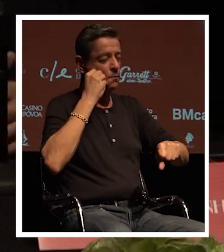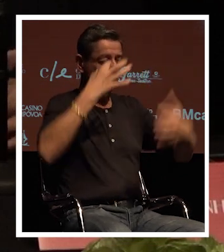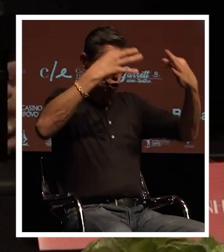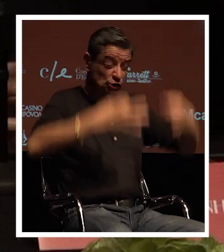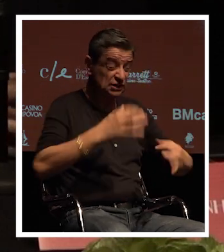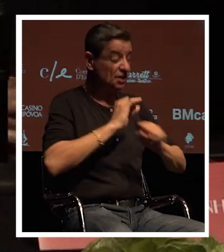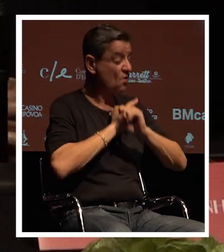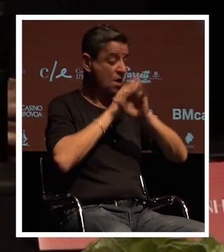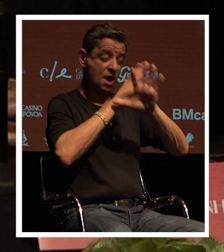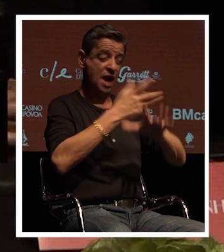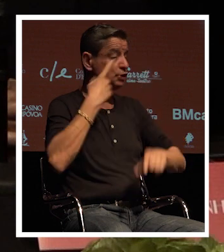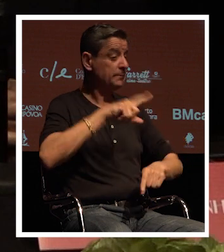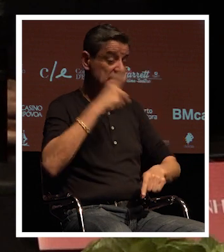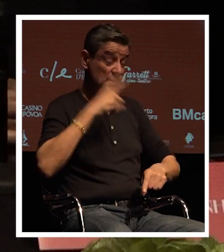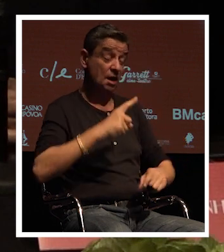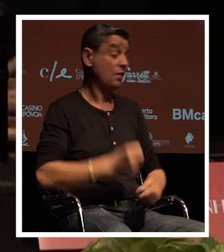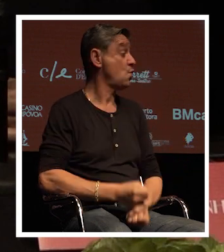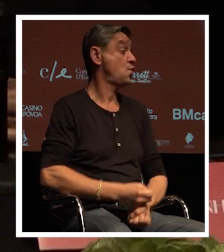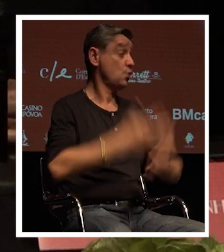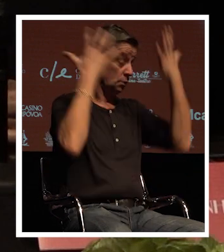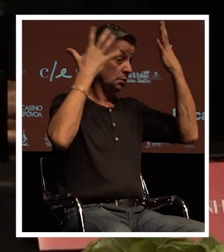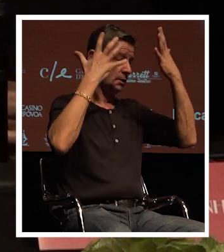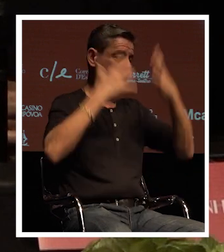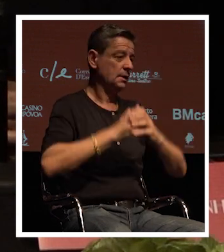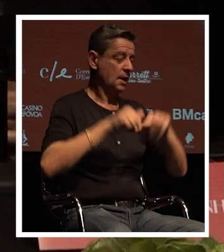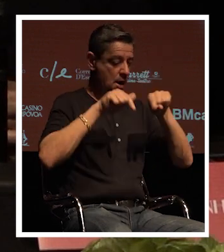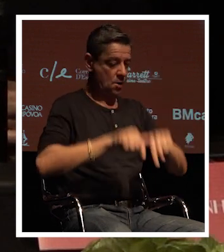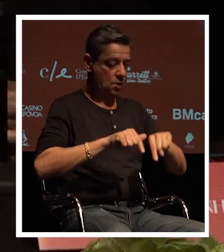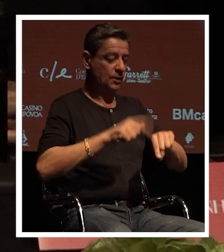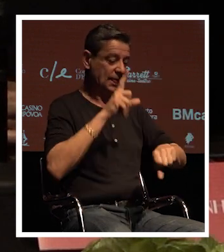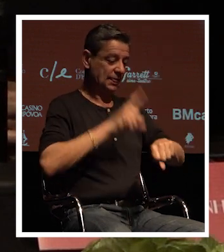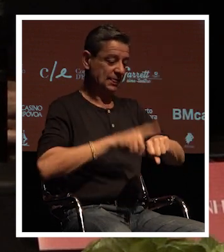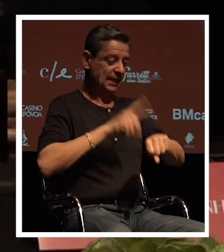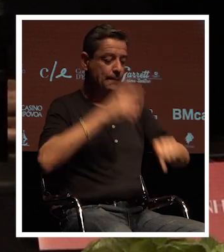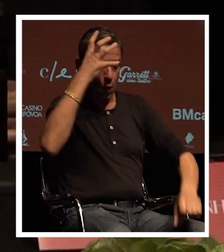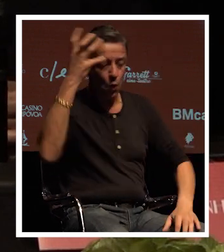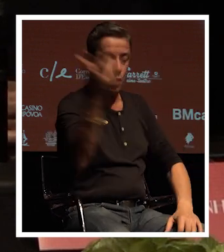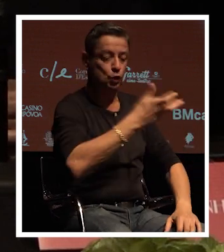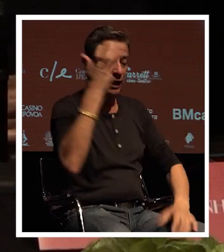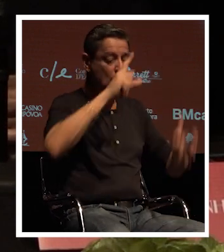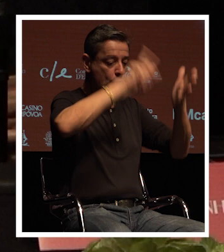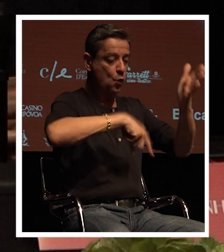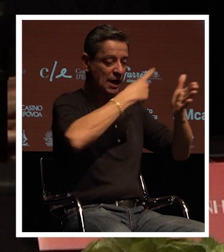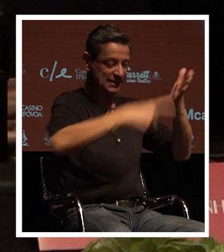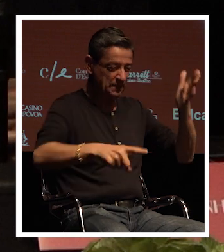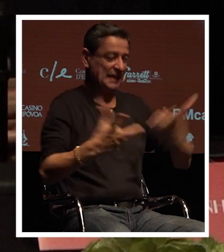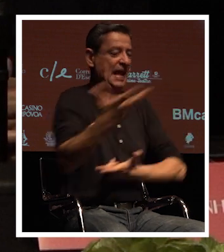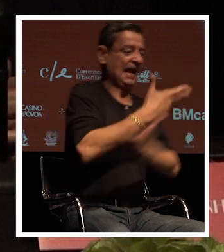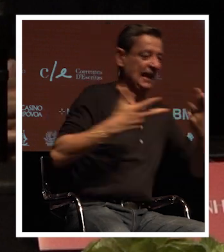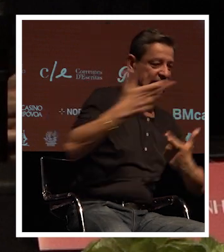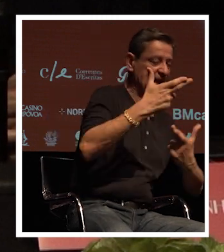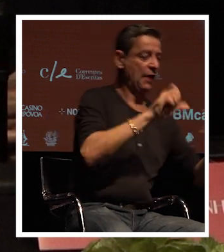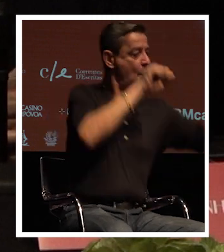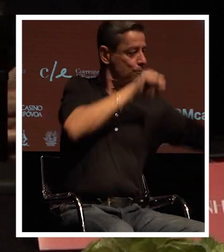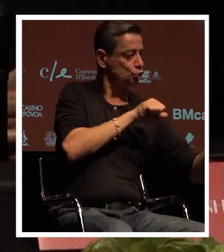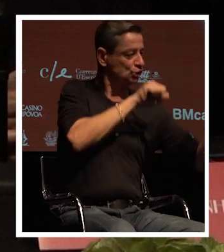vivência ada e foi muita são estranhos tempos os da cultura do cancelamento da crítica da oposição